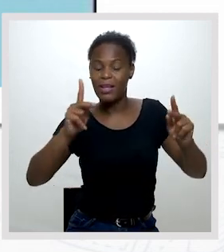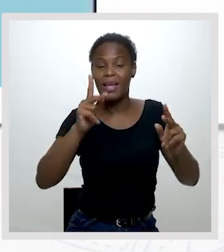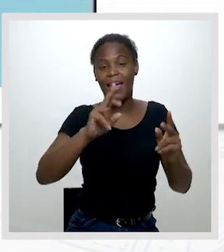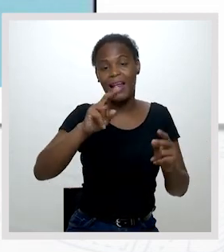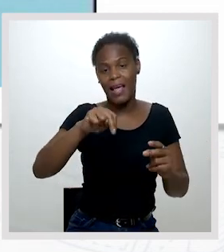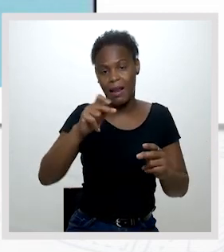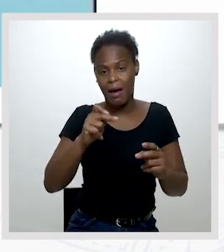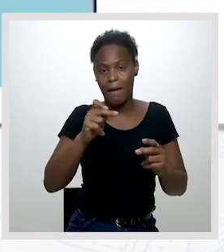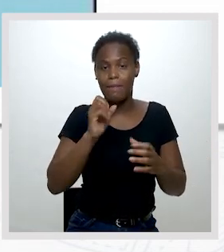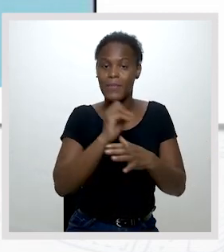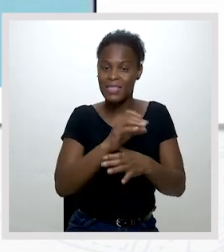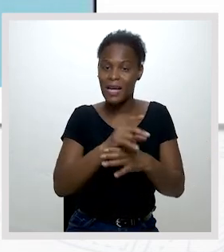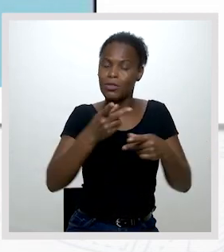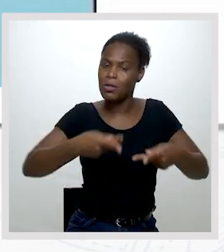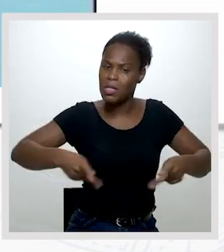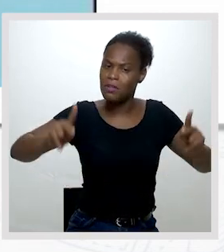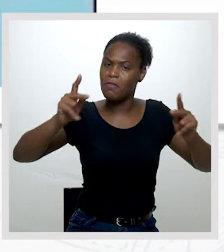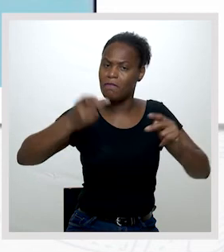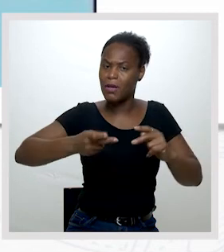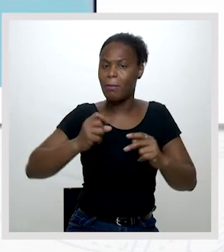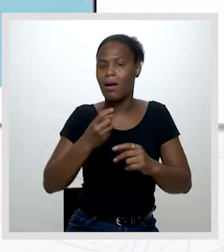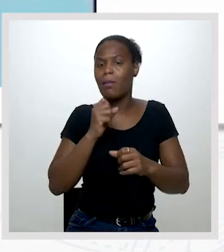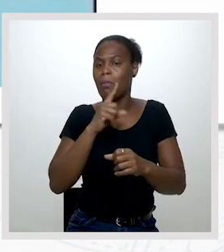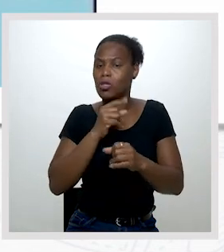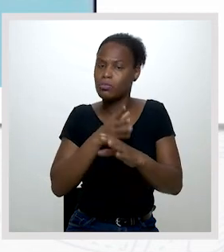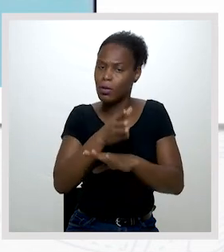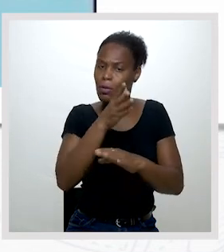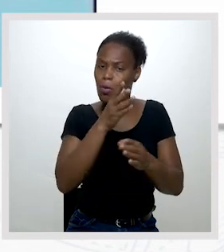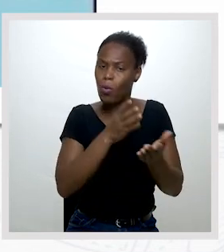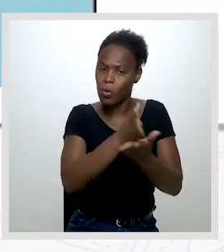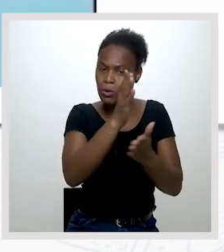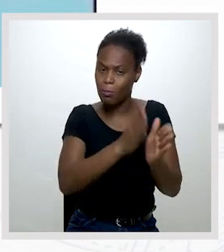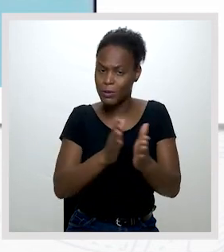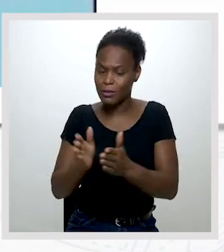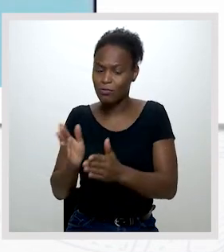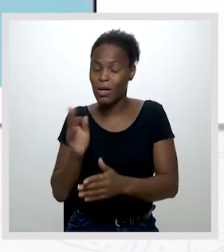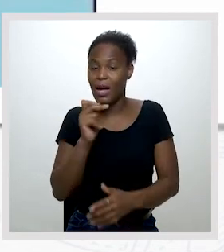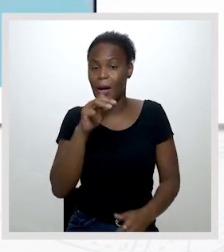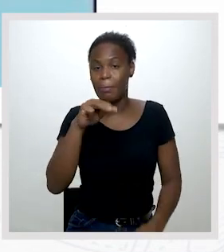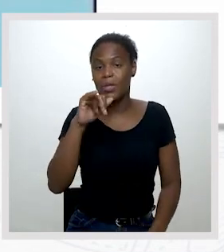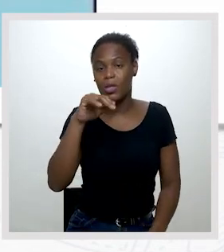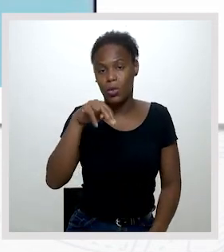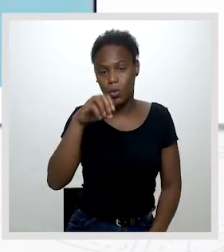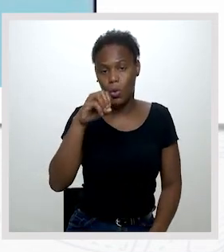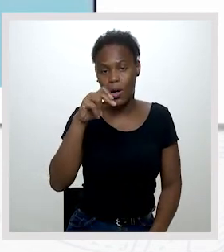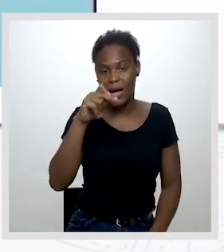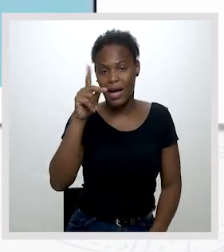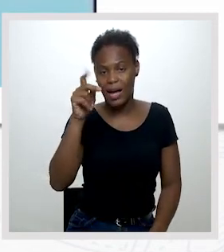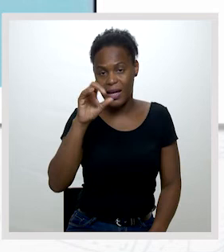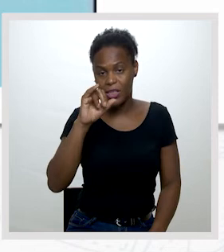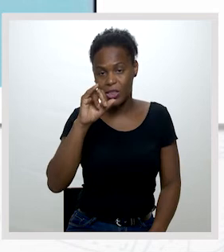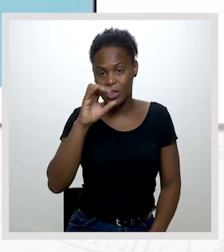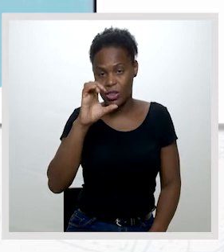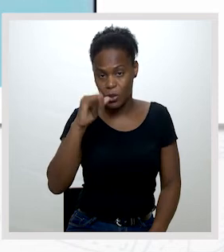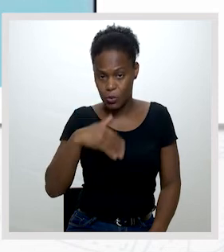livre para que possa continuar o seu processo. E o aminoácido irá ser agora, aminoácido ou cadeia polipeptídica